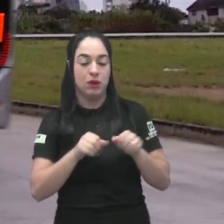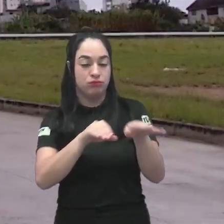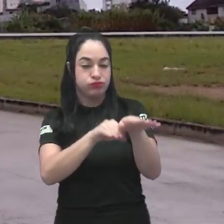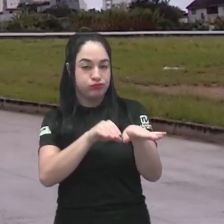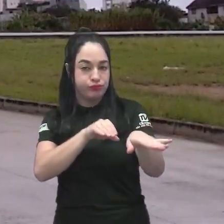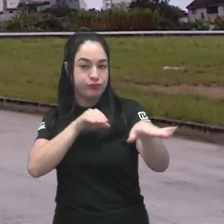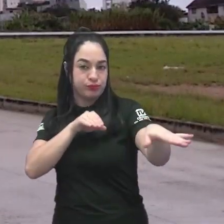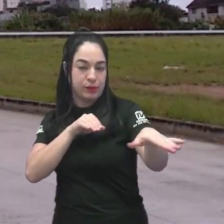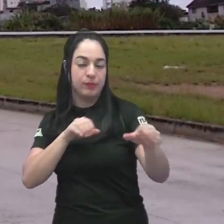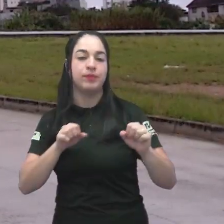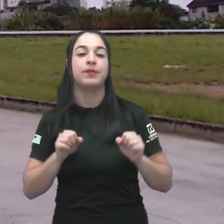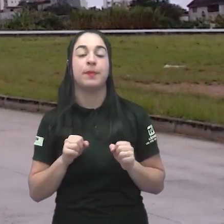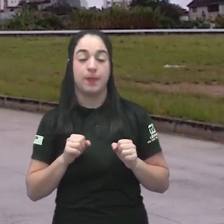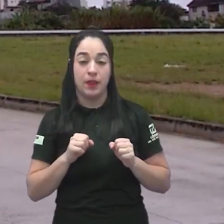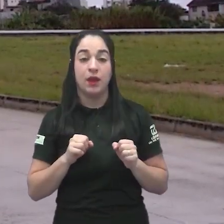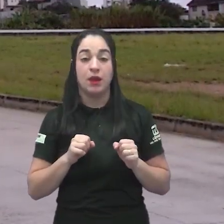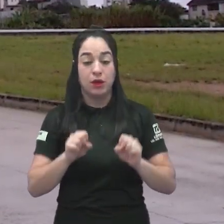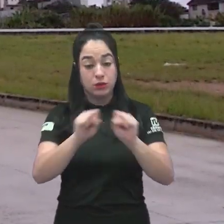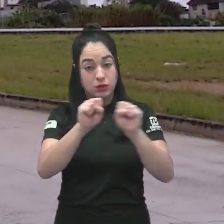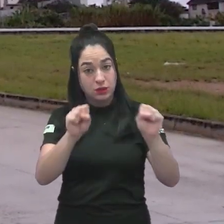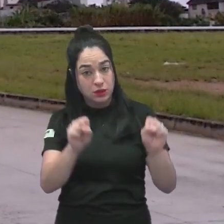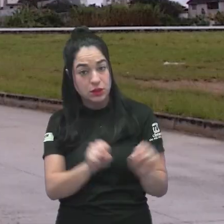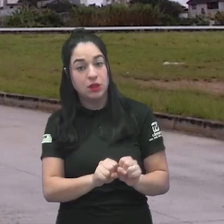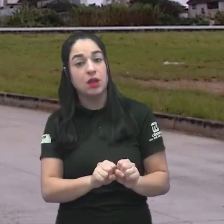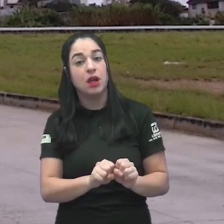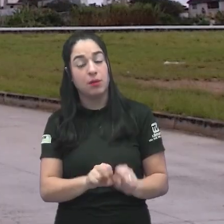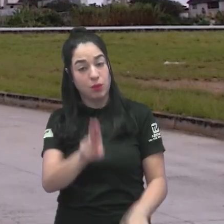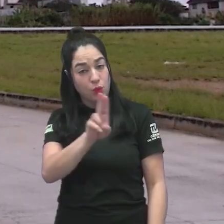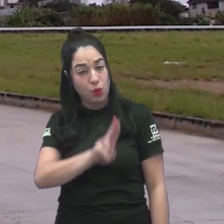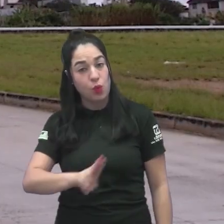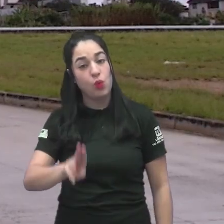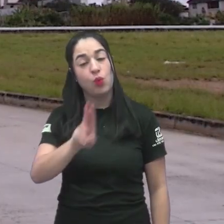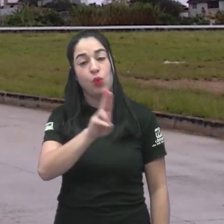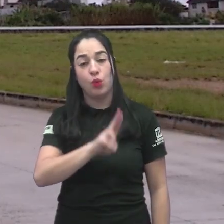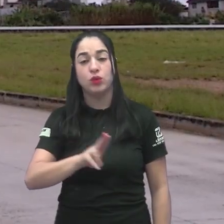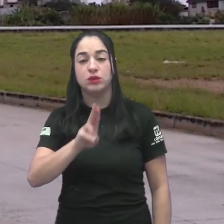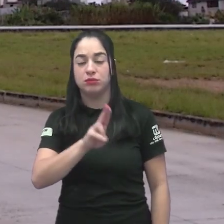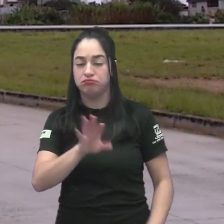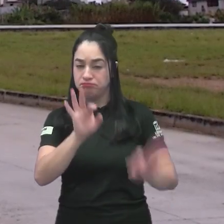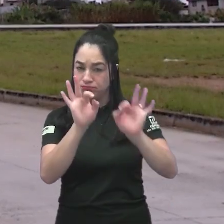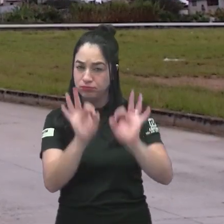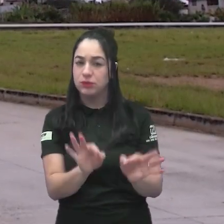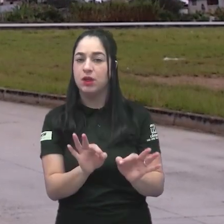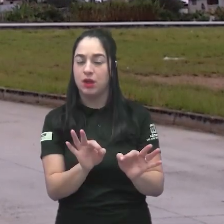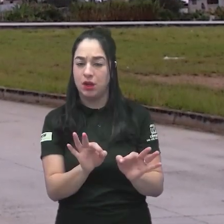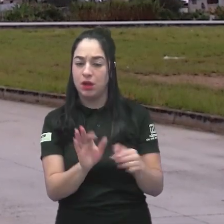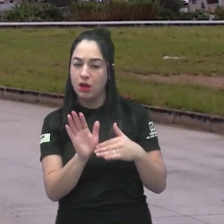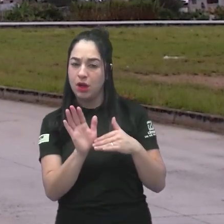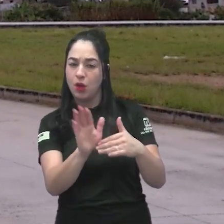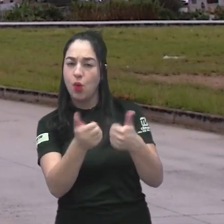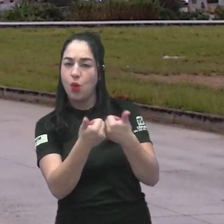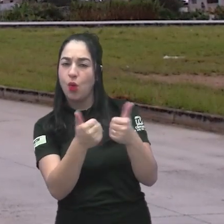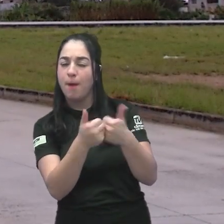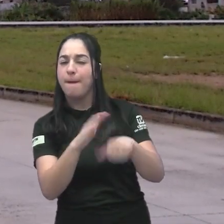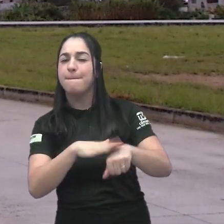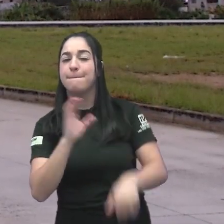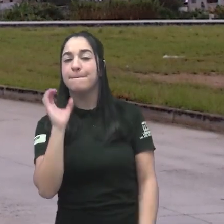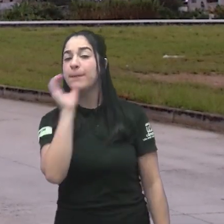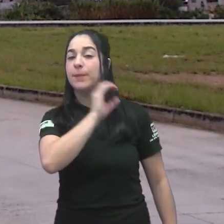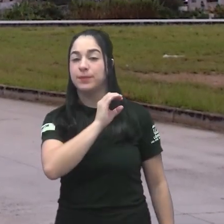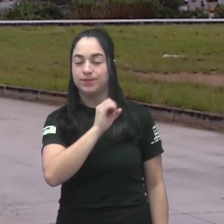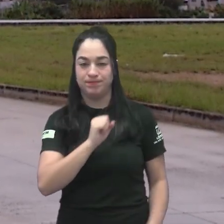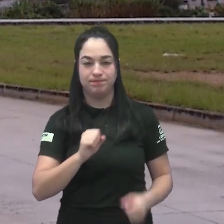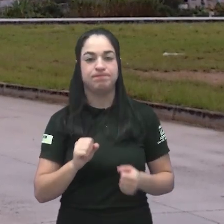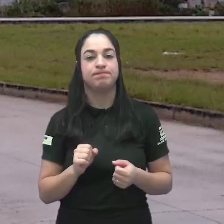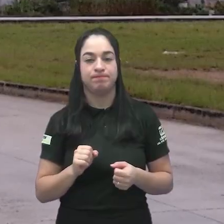o sistema em operação, o município espera garantir o uso adequado da via e contribuir com a regularidade